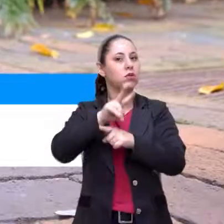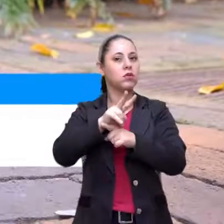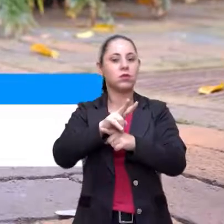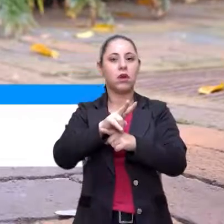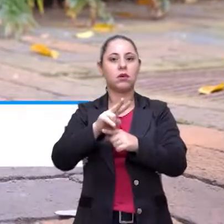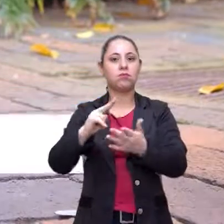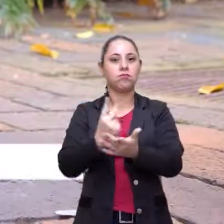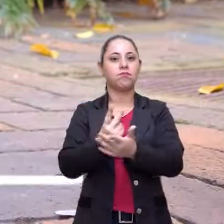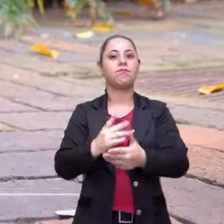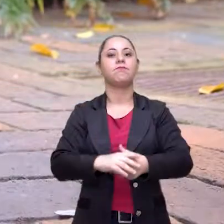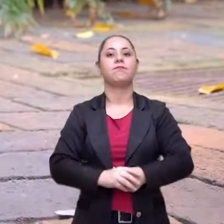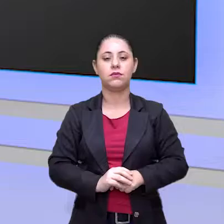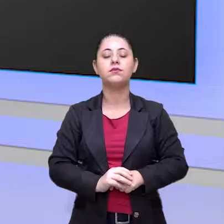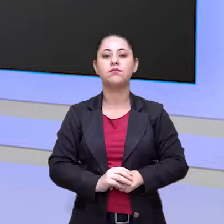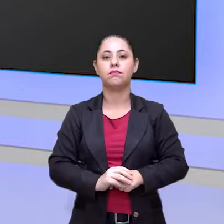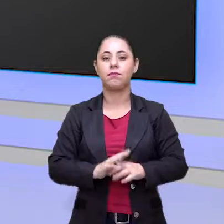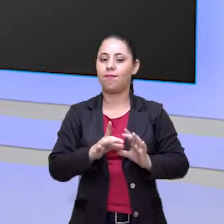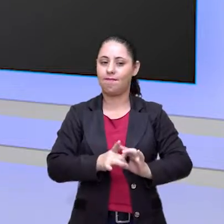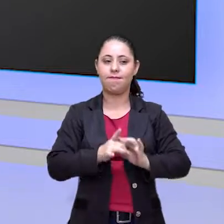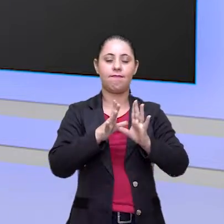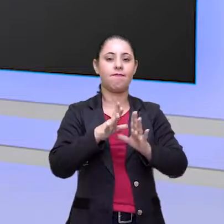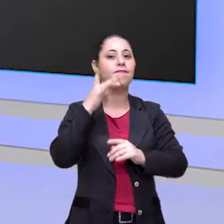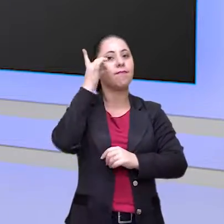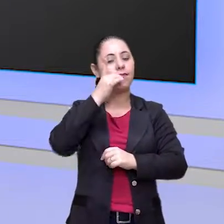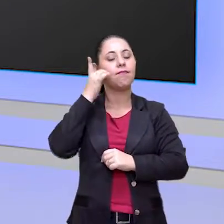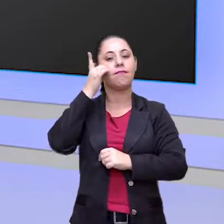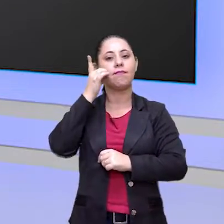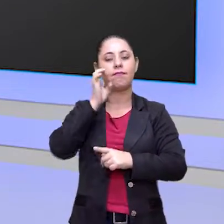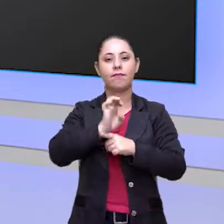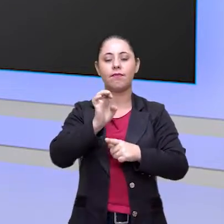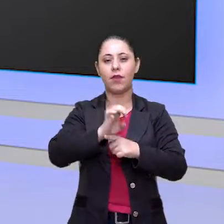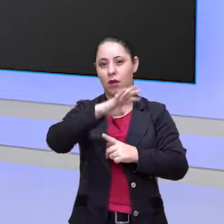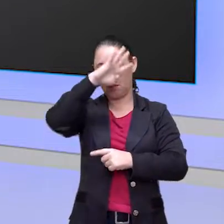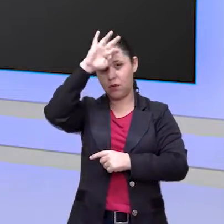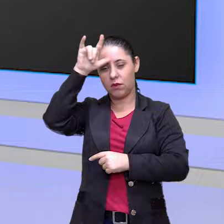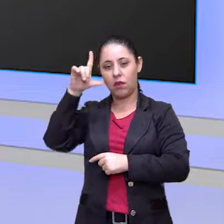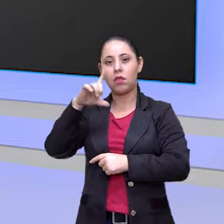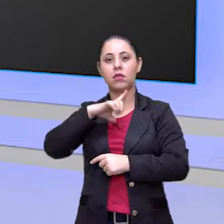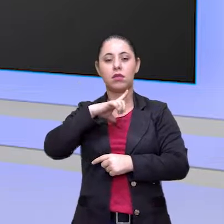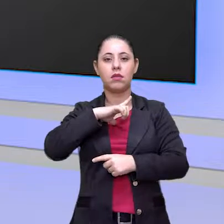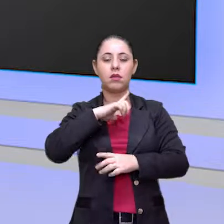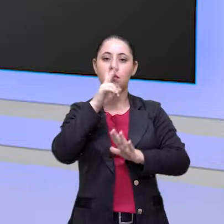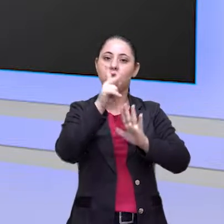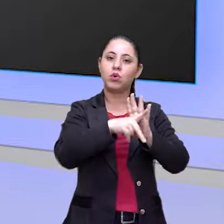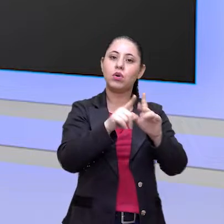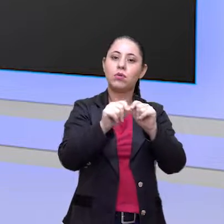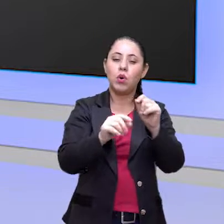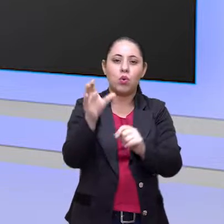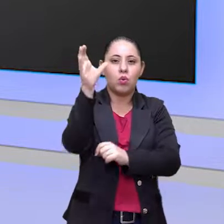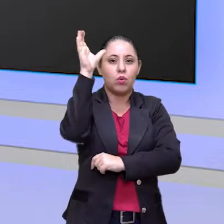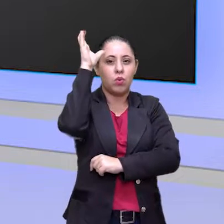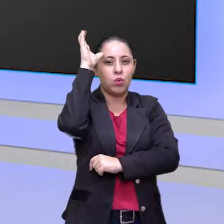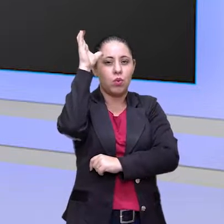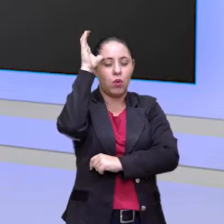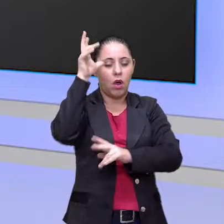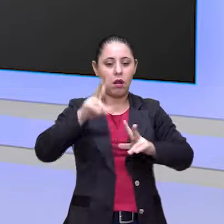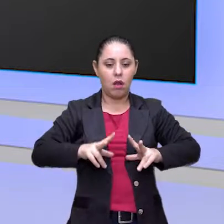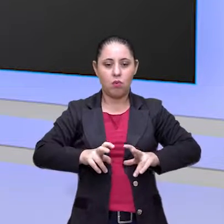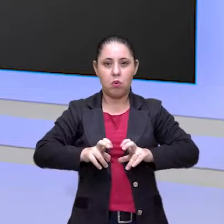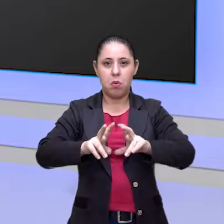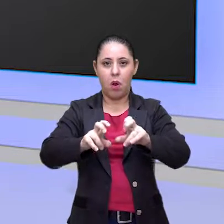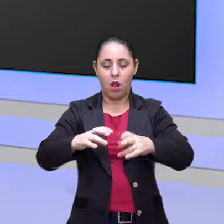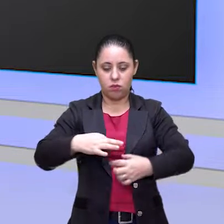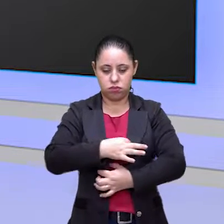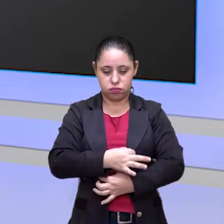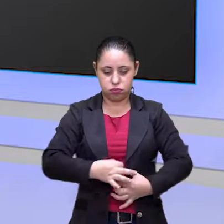cuidam adequadamente de seus pets. Com aval dos deputados estaduais, Mato Grosso do Sul contará com programa de